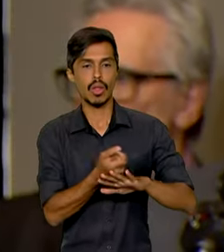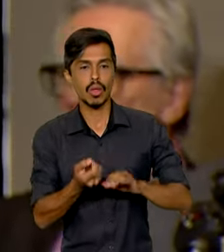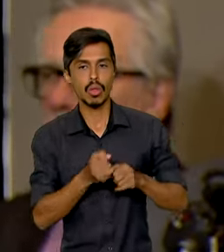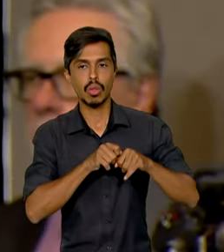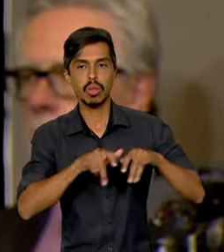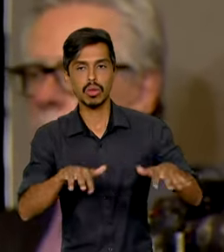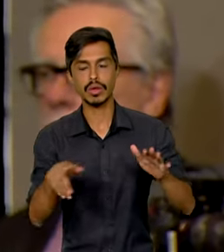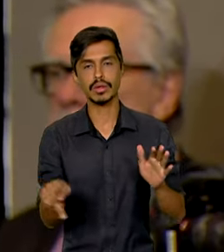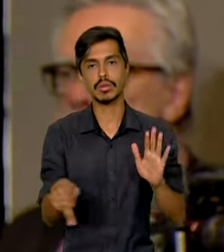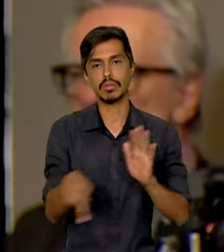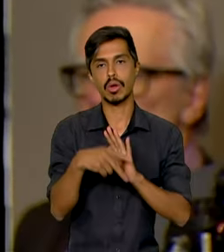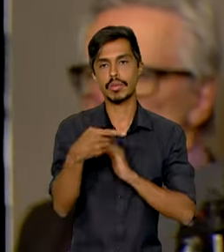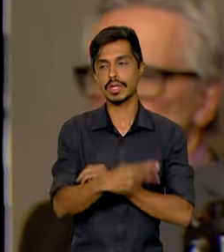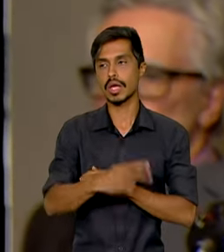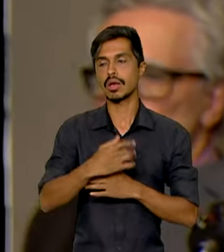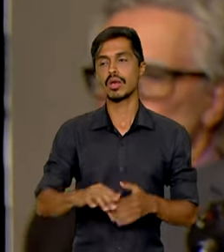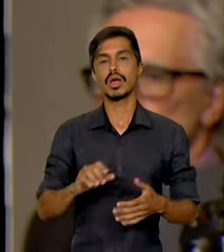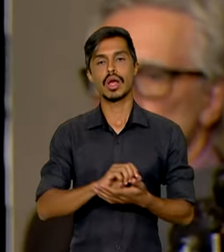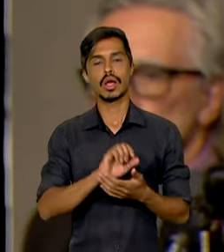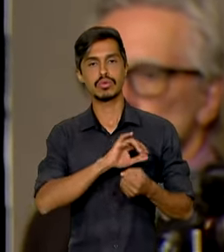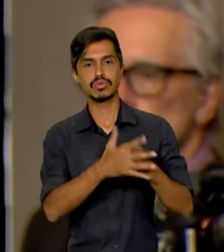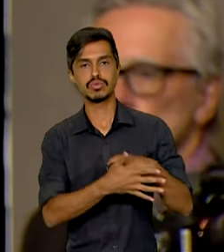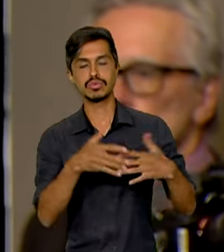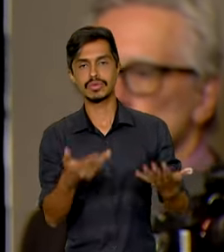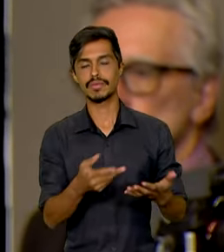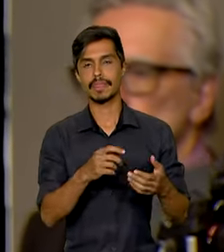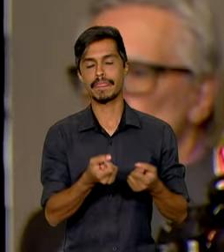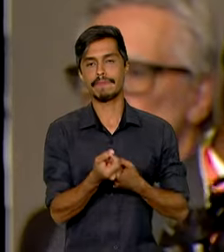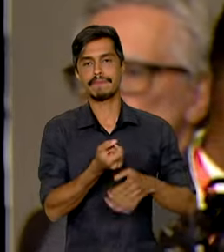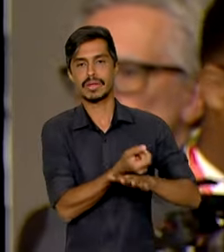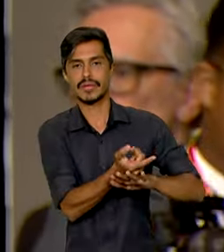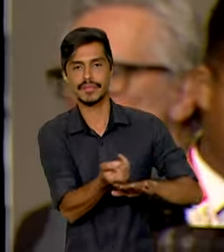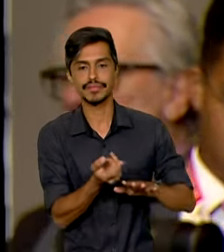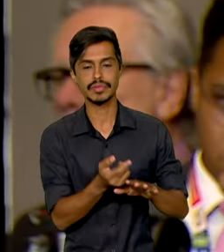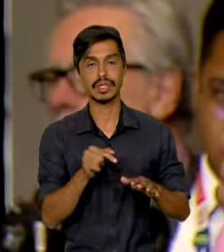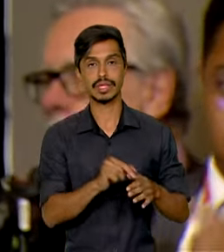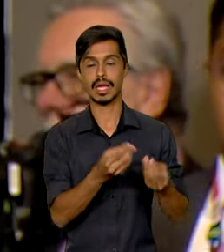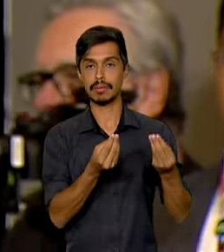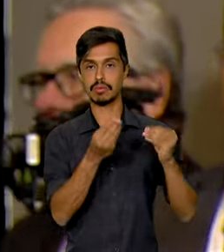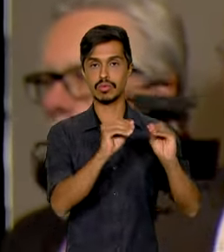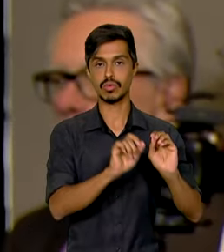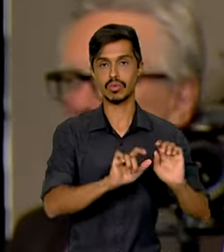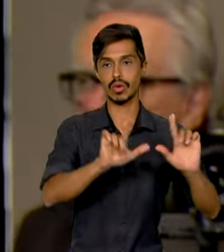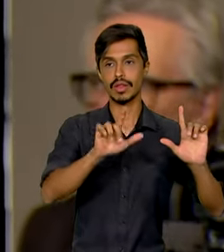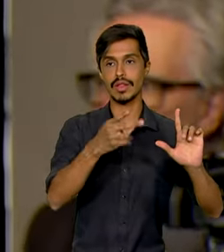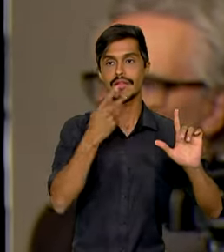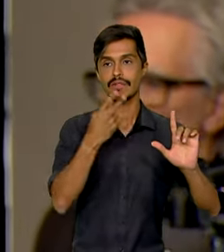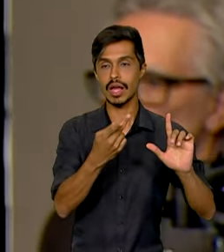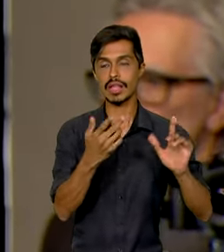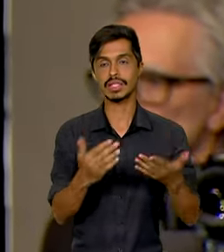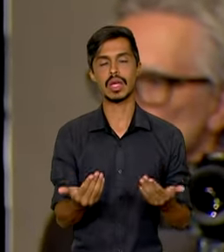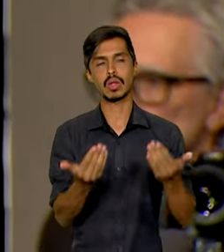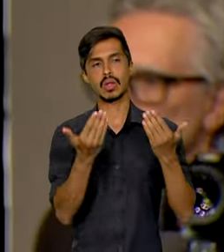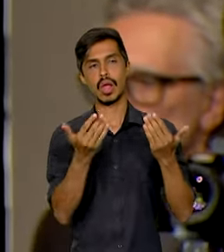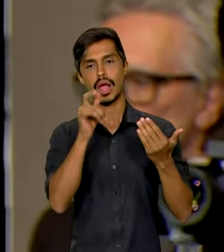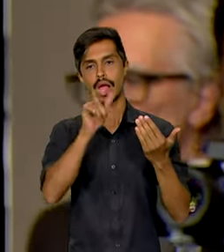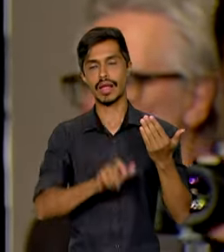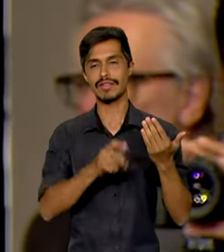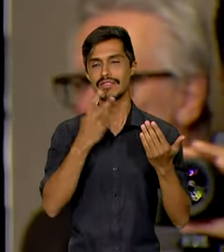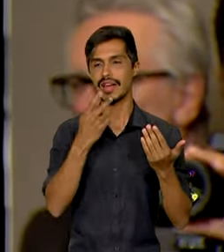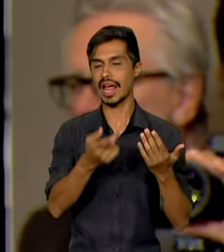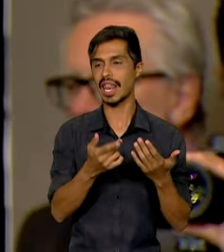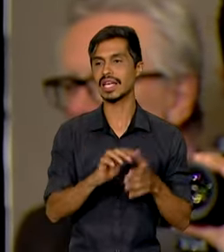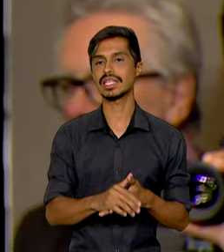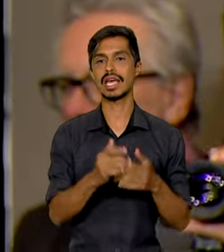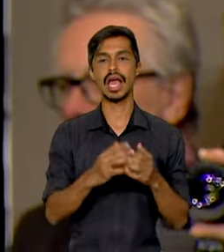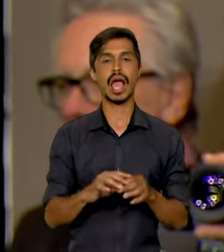vacina da Covid-19. Na postagem, suposto cientista diz que a humanidade será dizimada